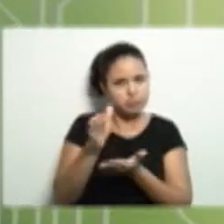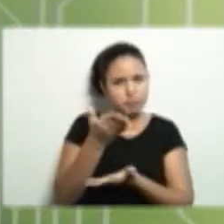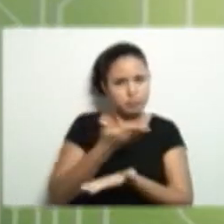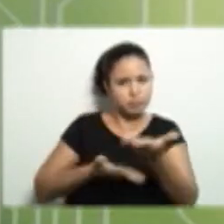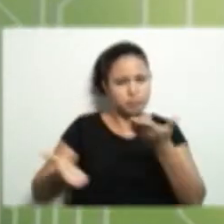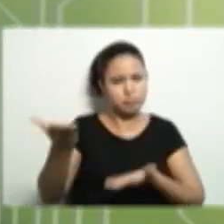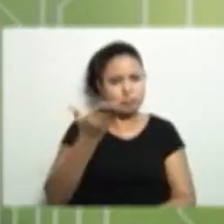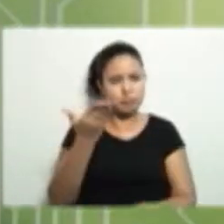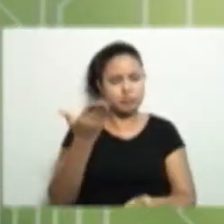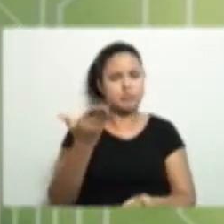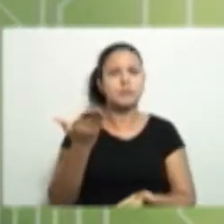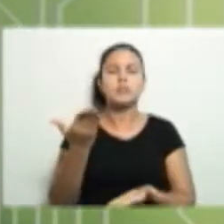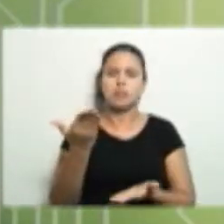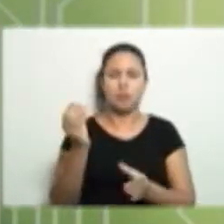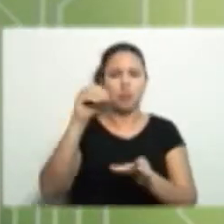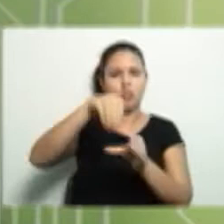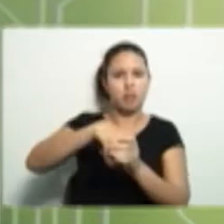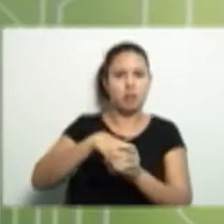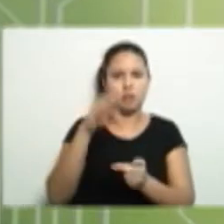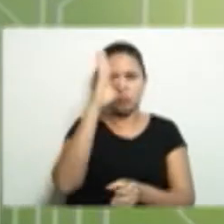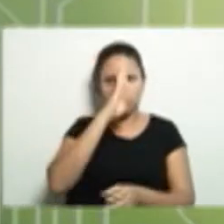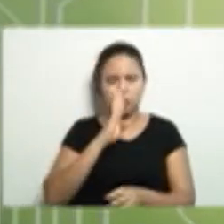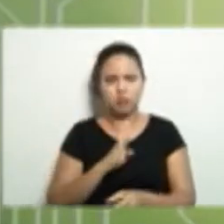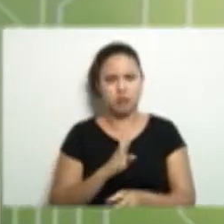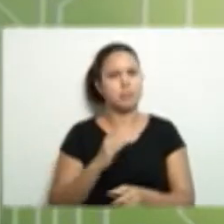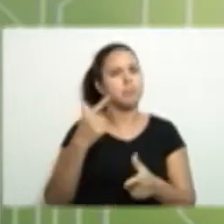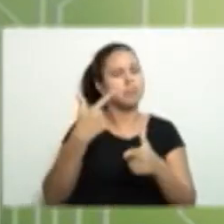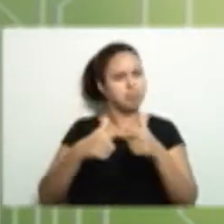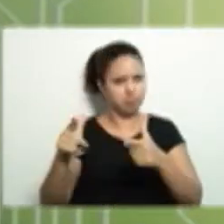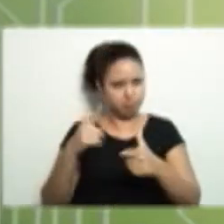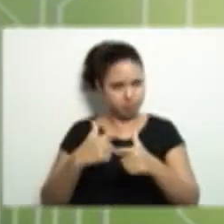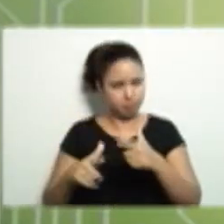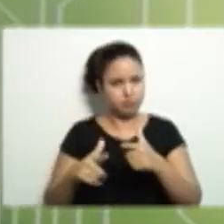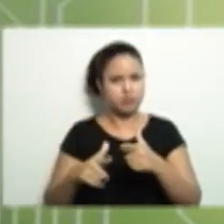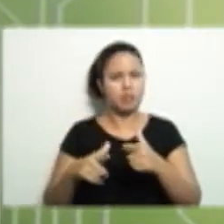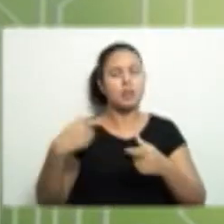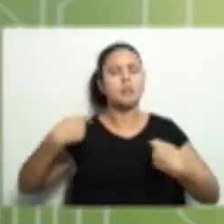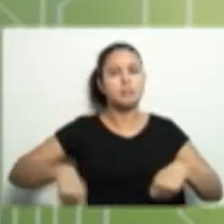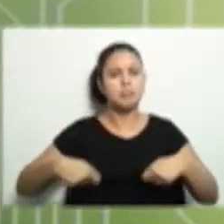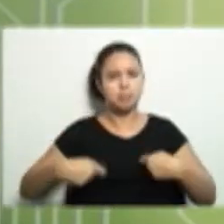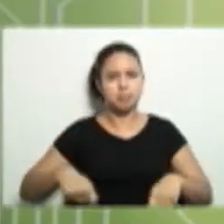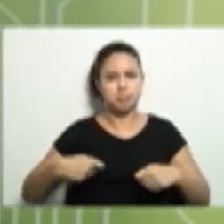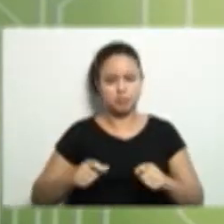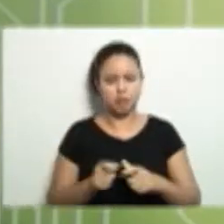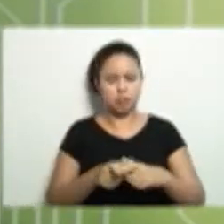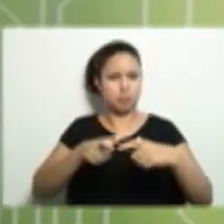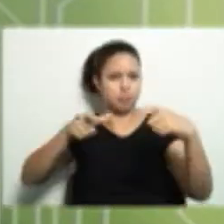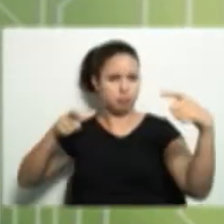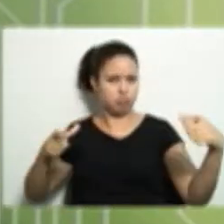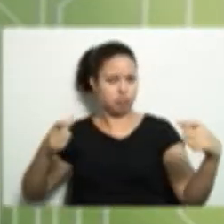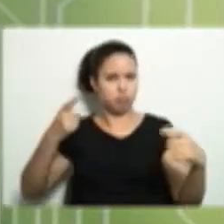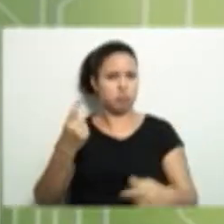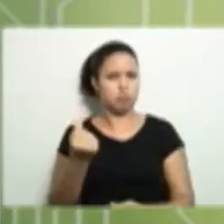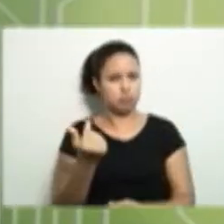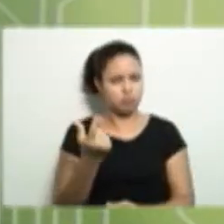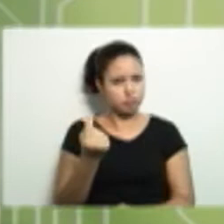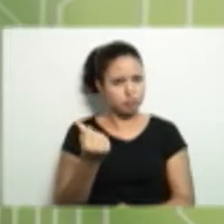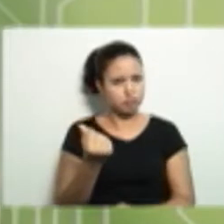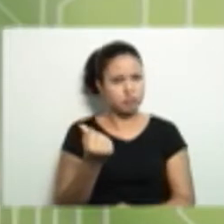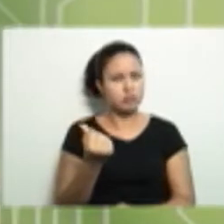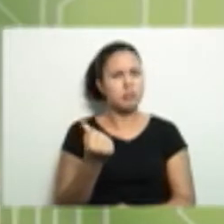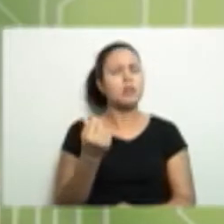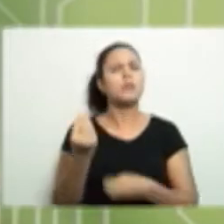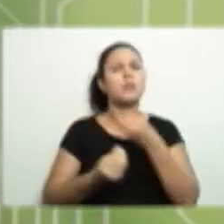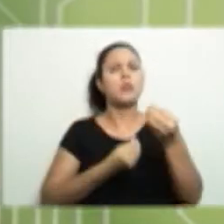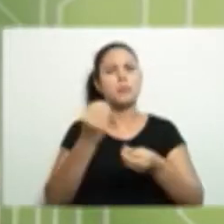inflação, não gera aumento de riquezas. O que gera aumento de riqueza, de fato, é produzir mais. Por isso, na aula de hoje, nós